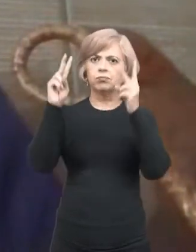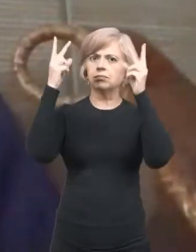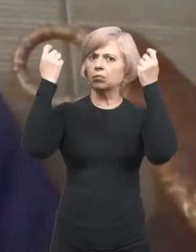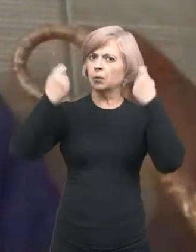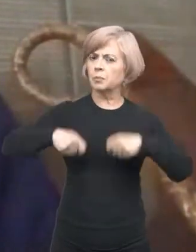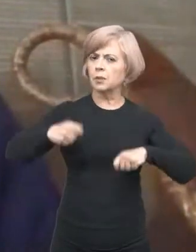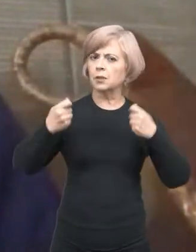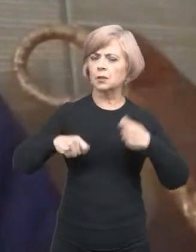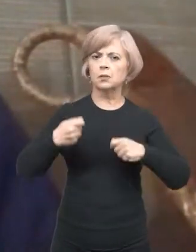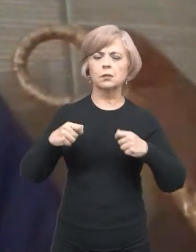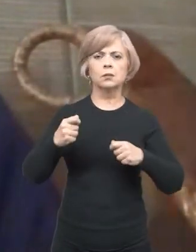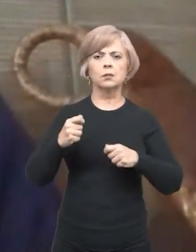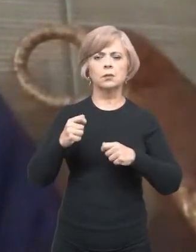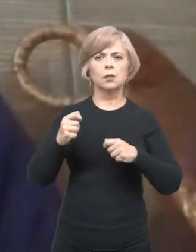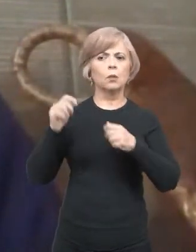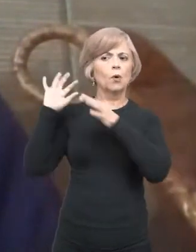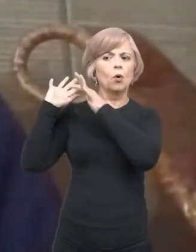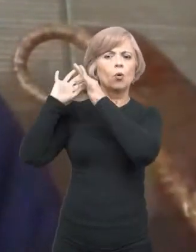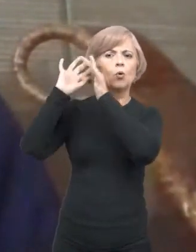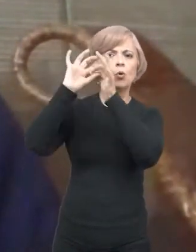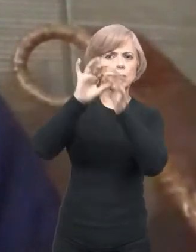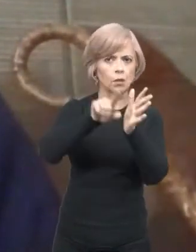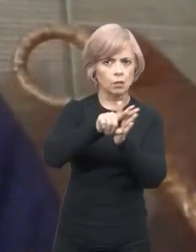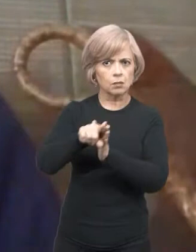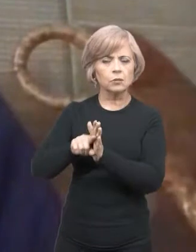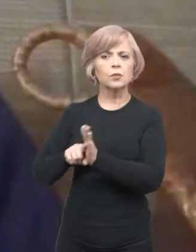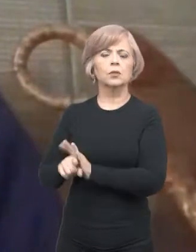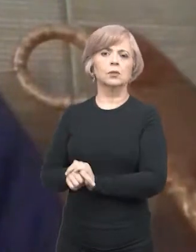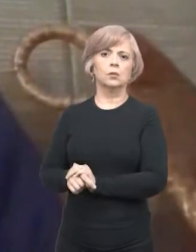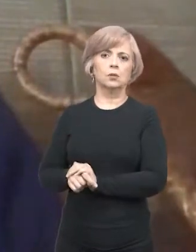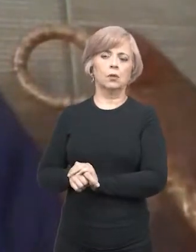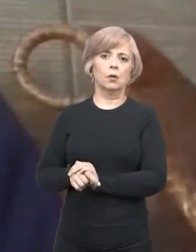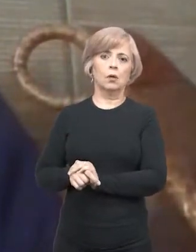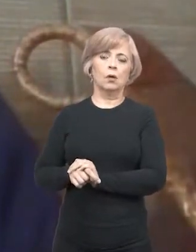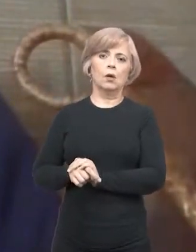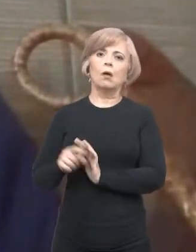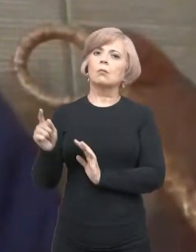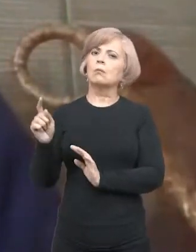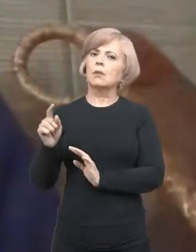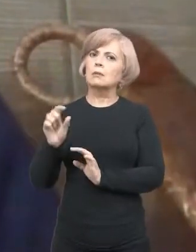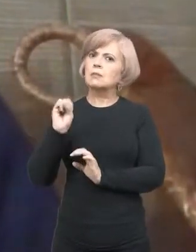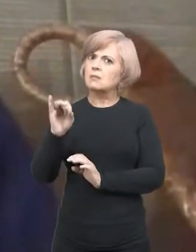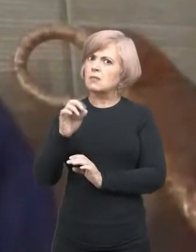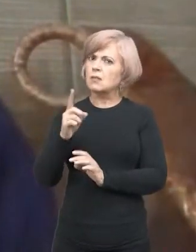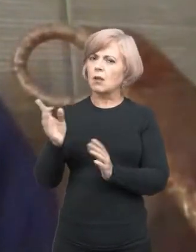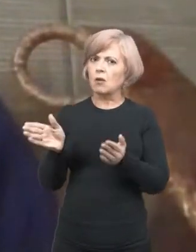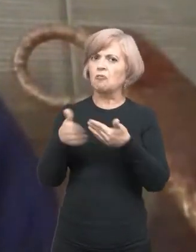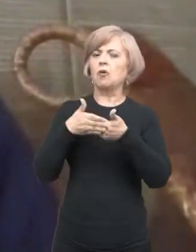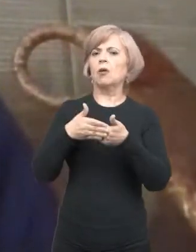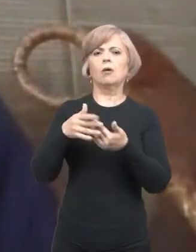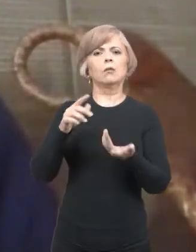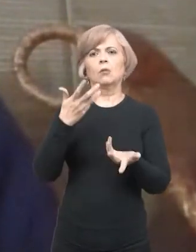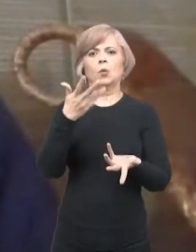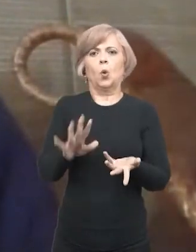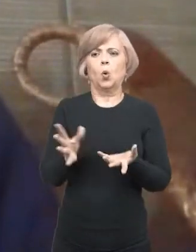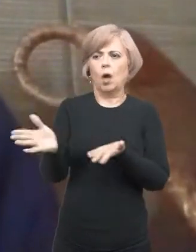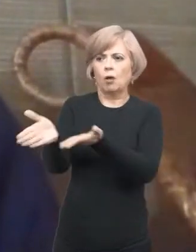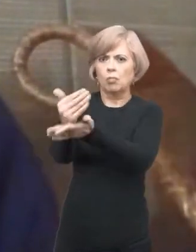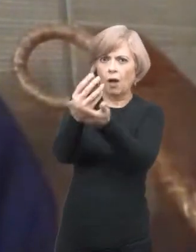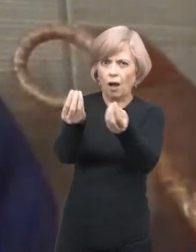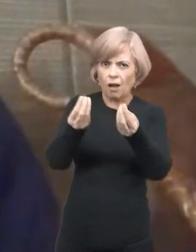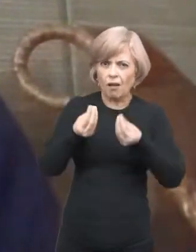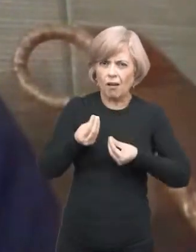uma necessidade para o contexto investigatório, né? Não possibilitar isso que é realmente uma